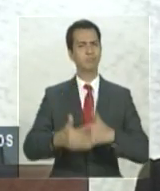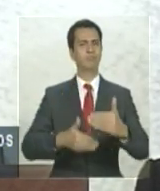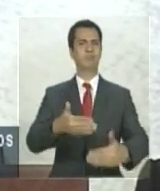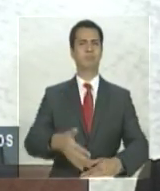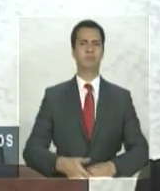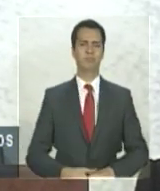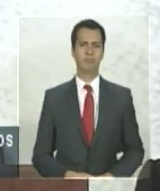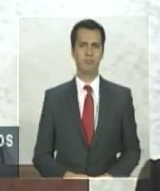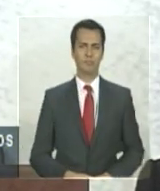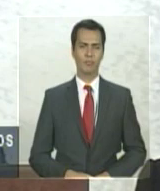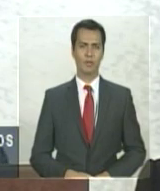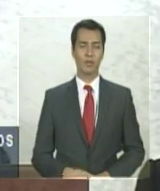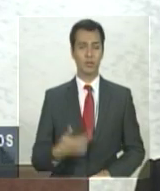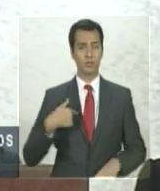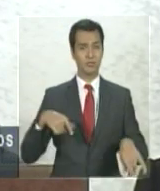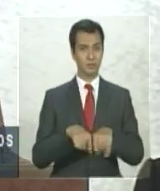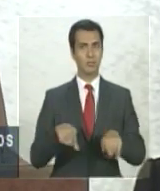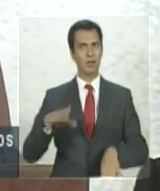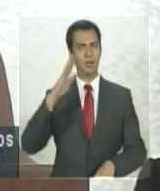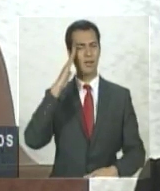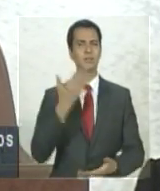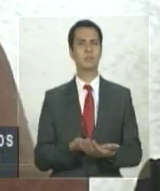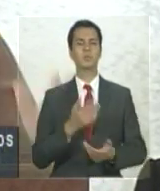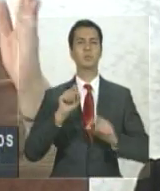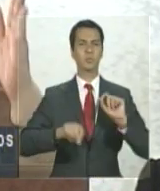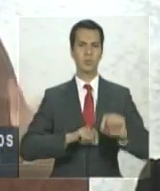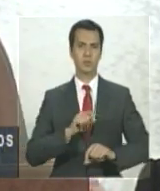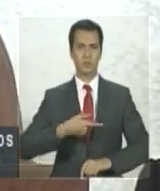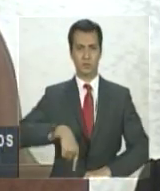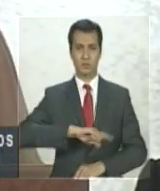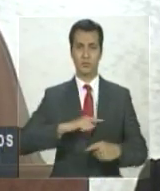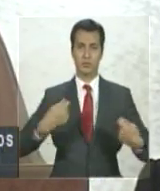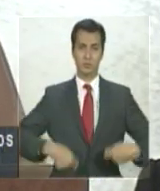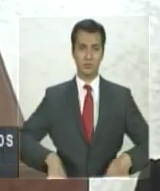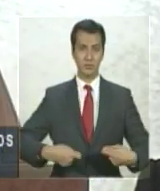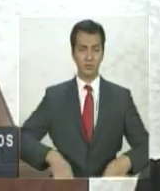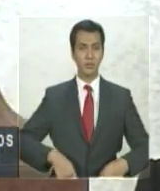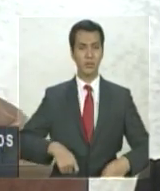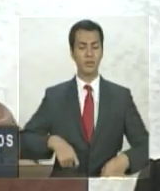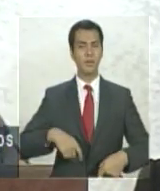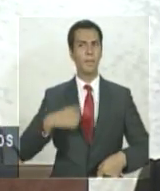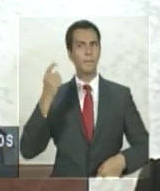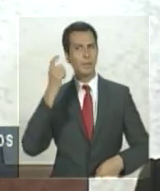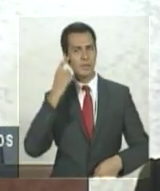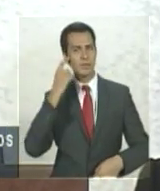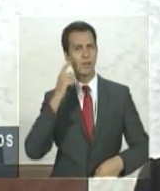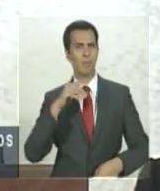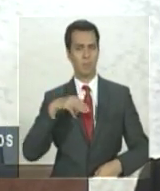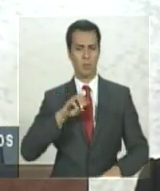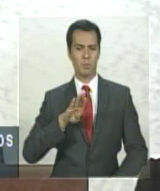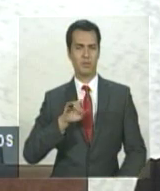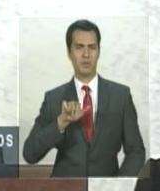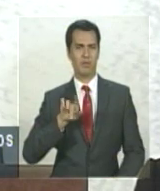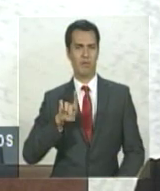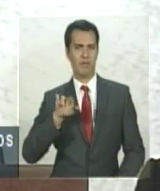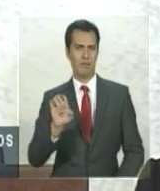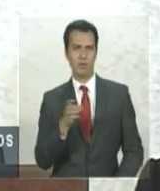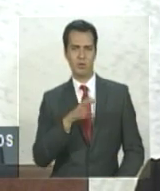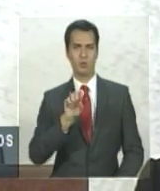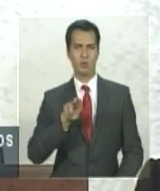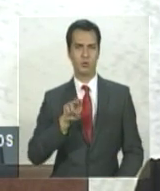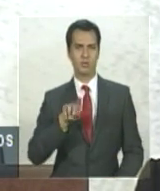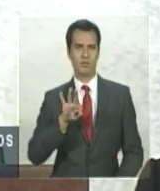Além disso, eu acredito que nós temos de olhar pelo lado da mobilidade sustentável, que é